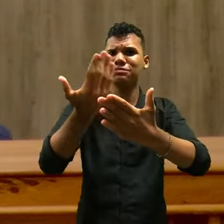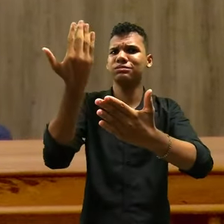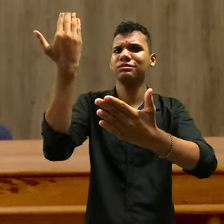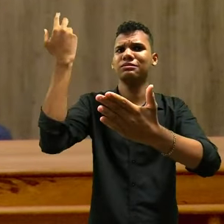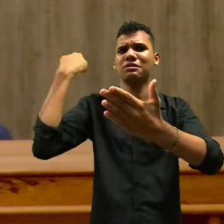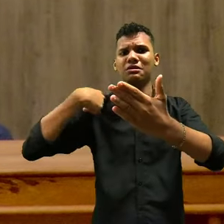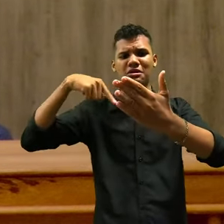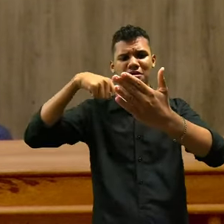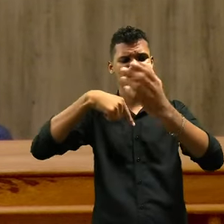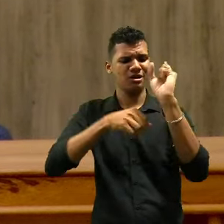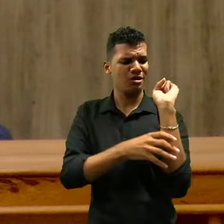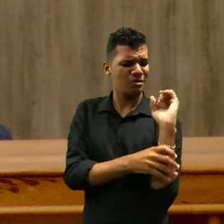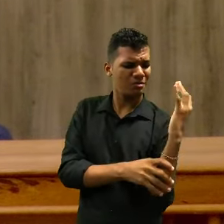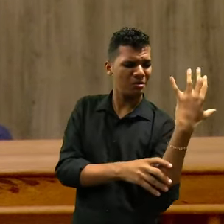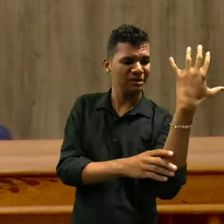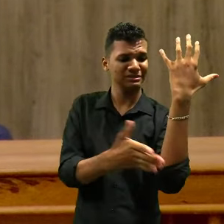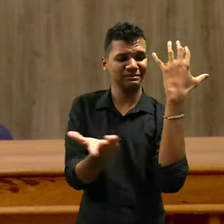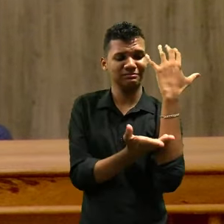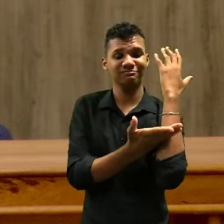fui uma